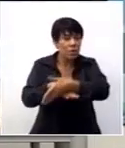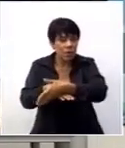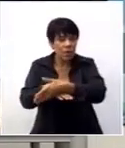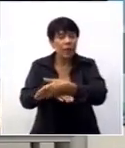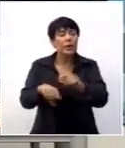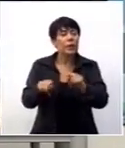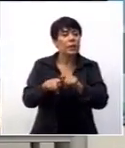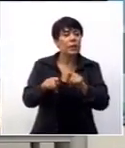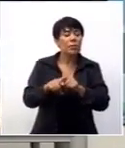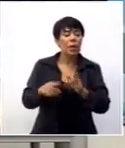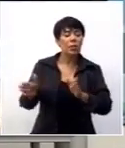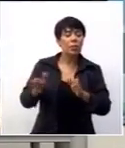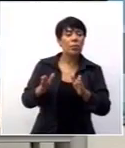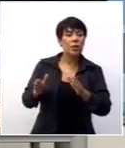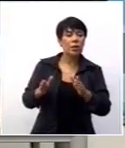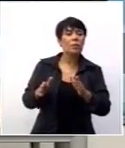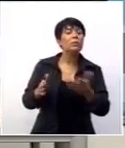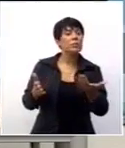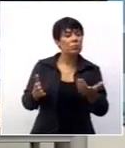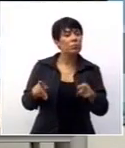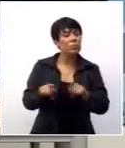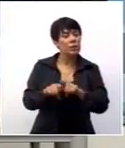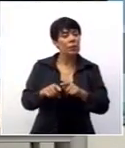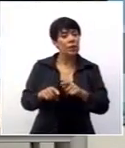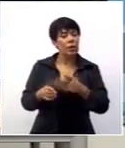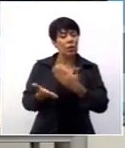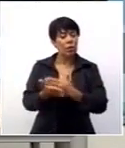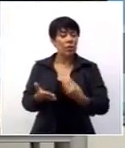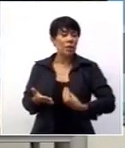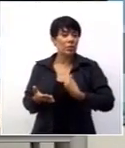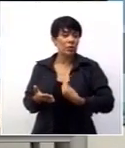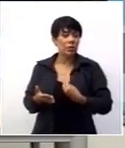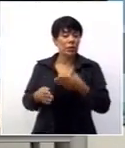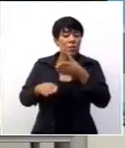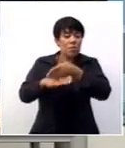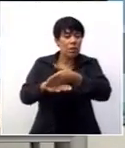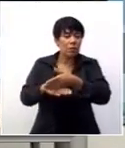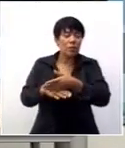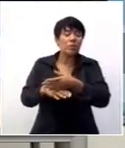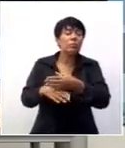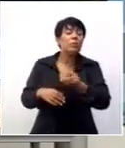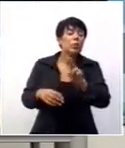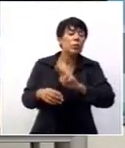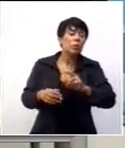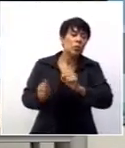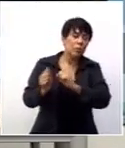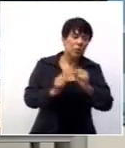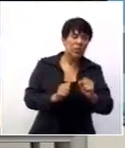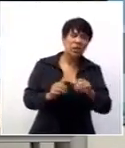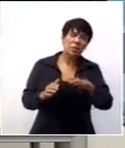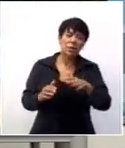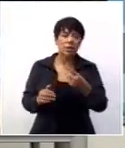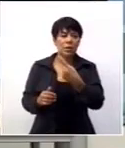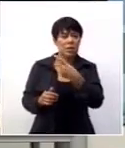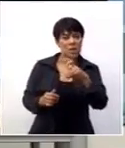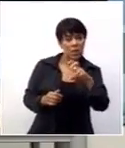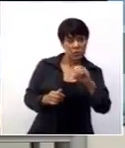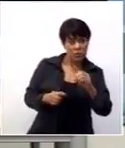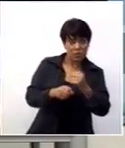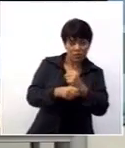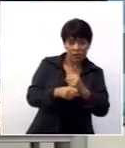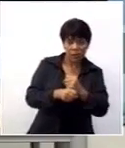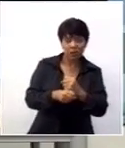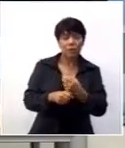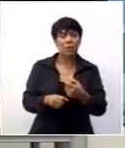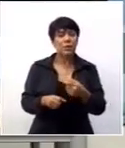ali por um certo período, tá bom? Então os Hicsos vão tomar o poder por um curto período ali, uns 150 anos, né? É bastante tempo,